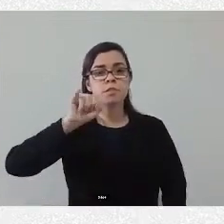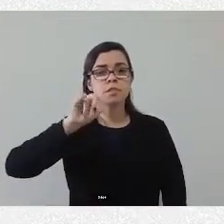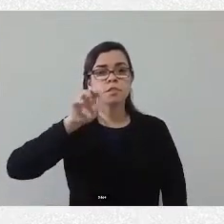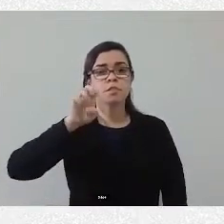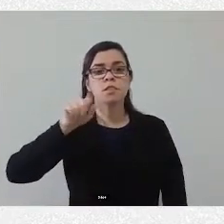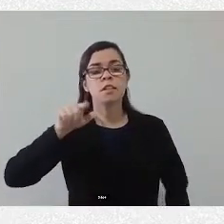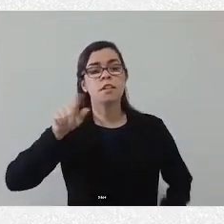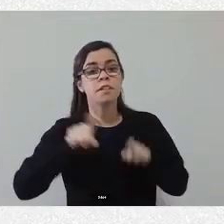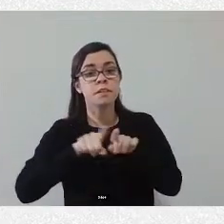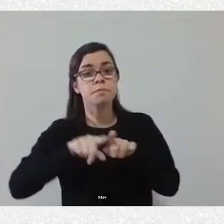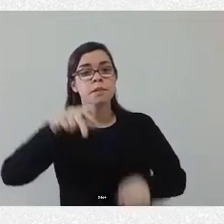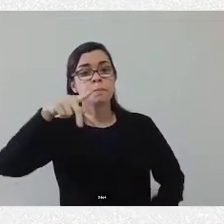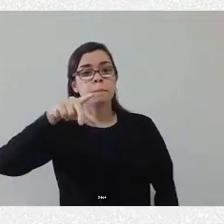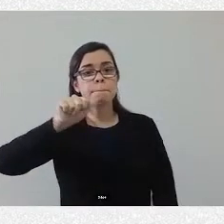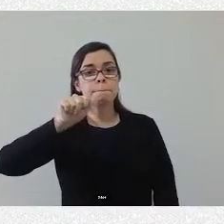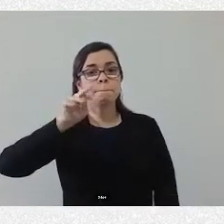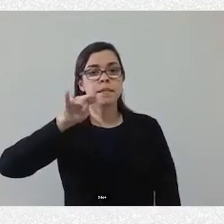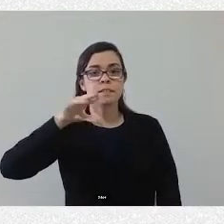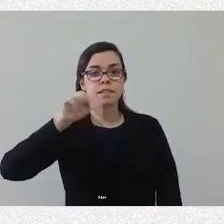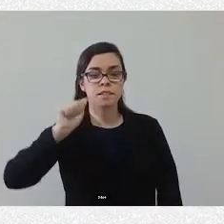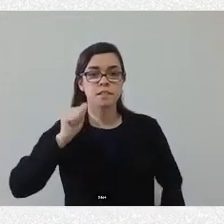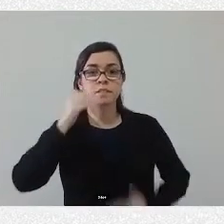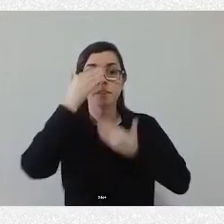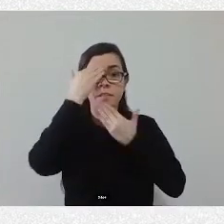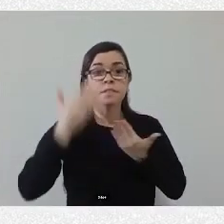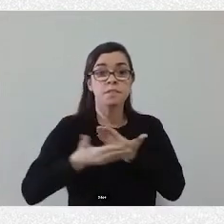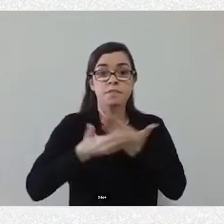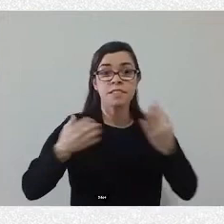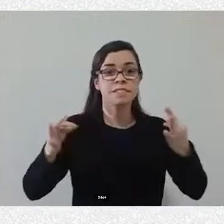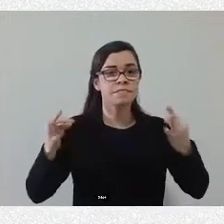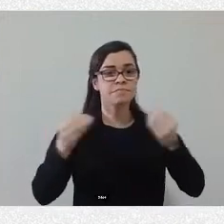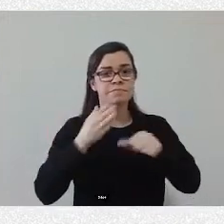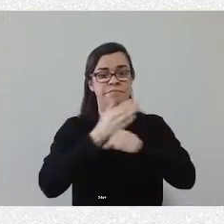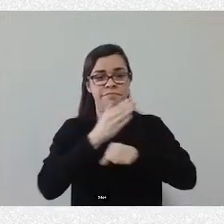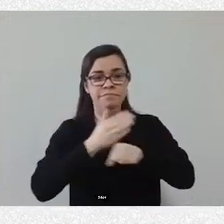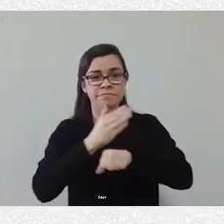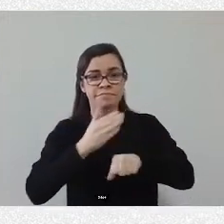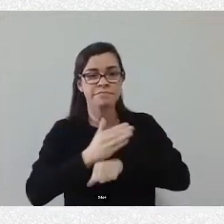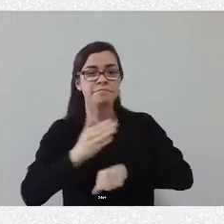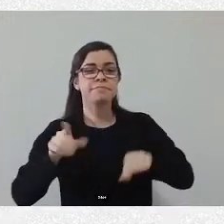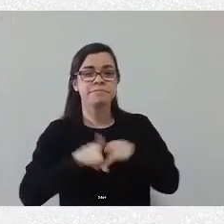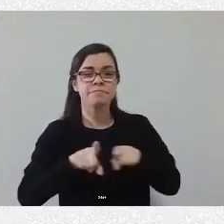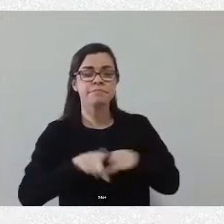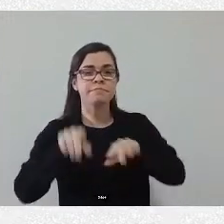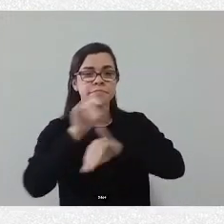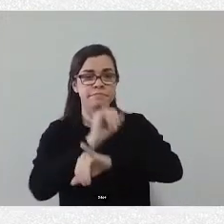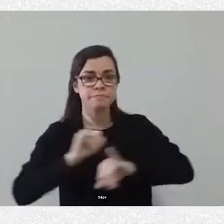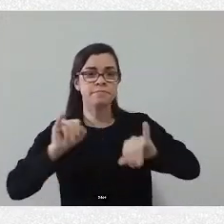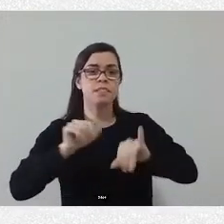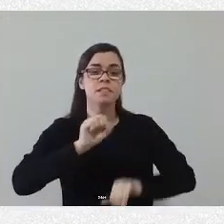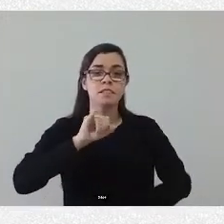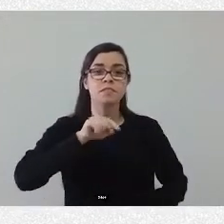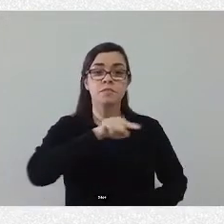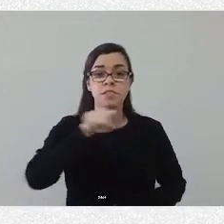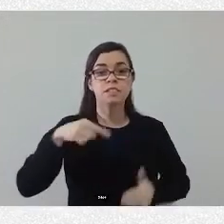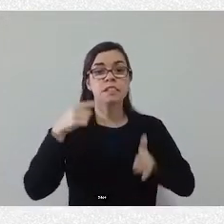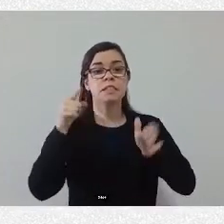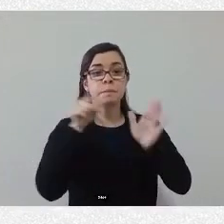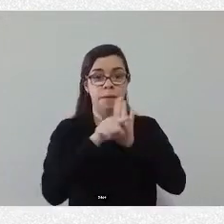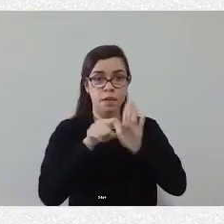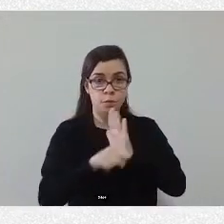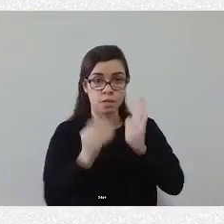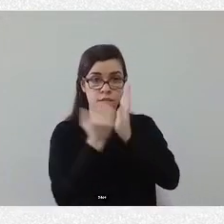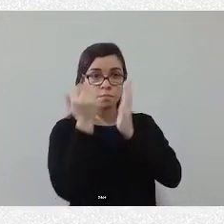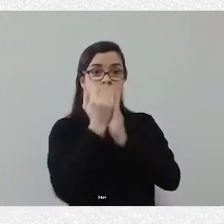Patrícia Salvador. Obrigada pela participação de todos e de todas. Informamos que questões ou demandas adicionais podem